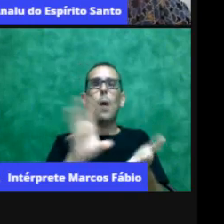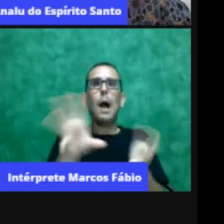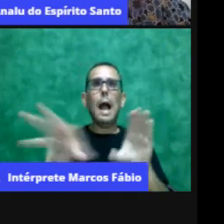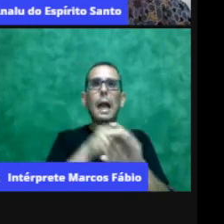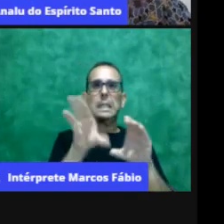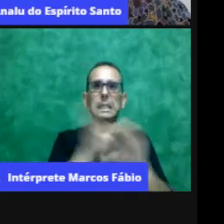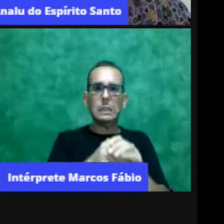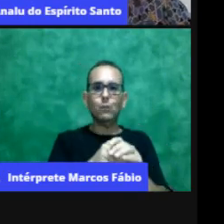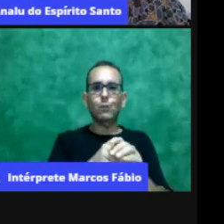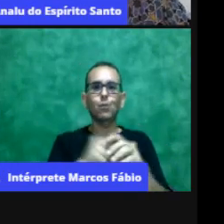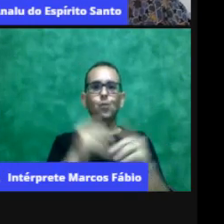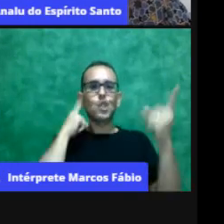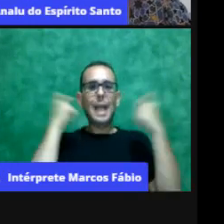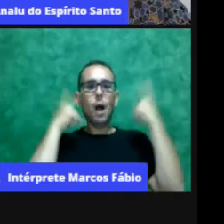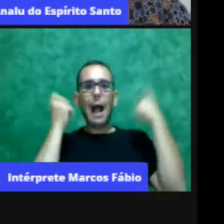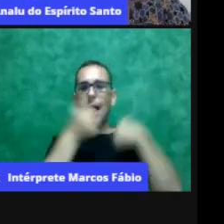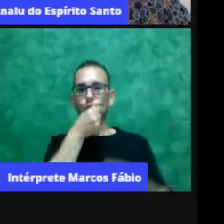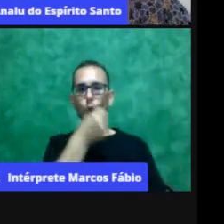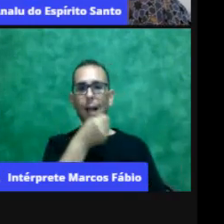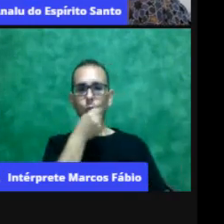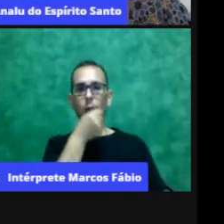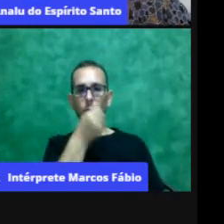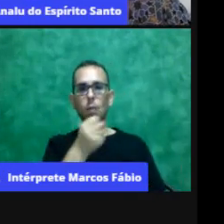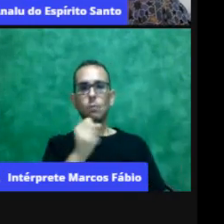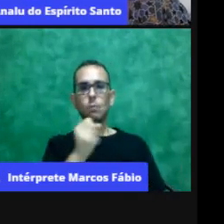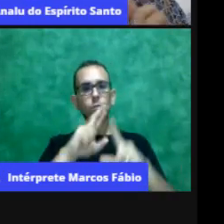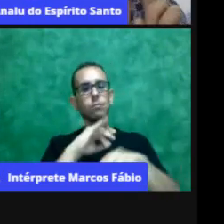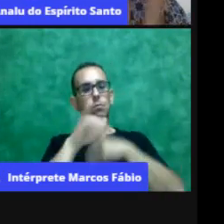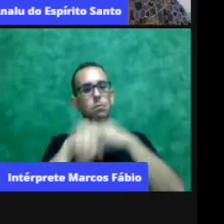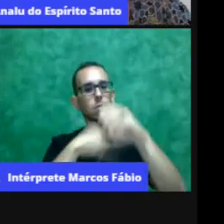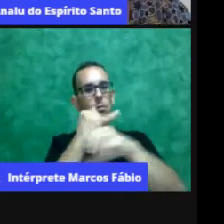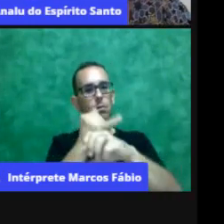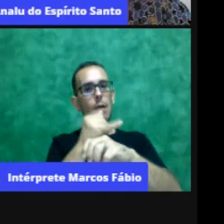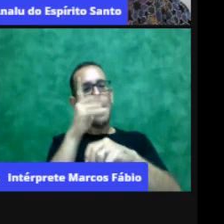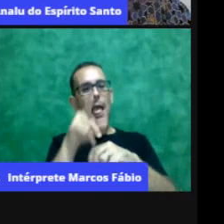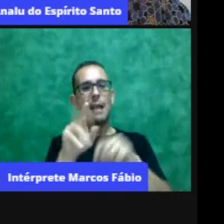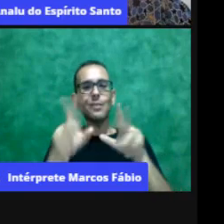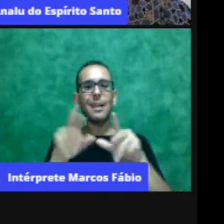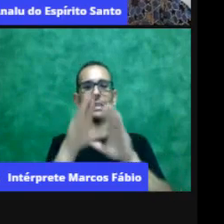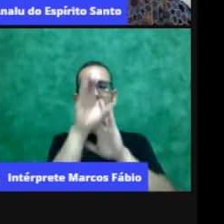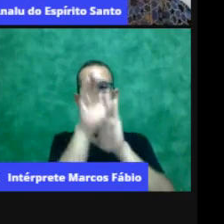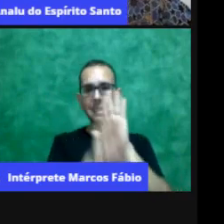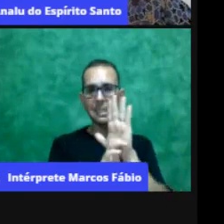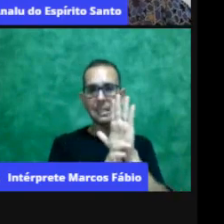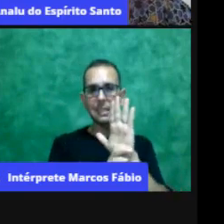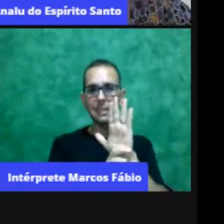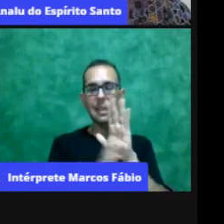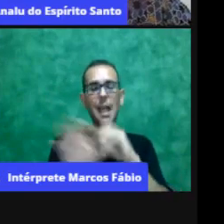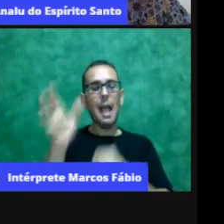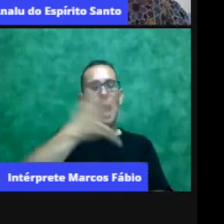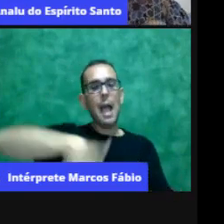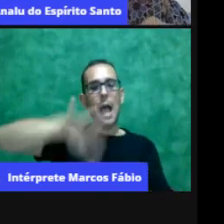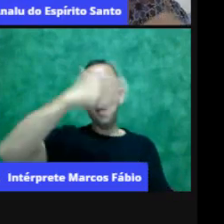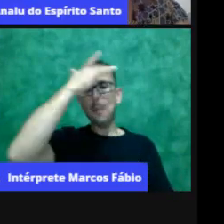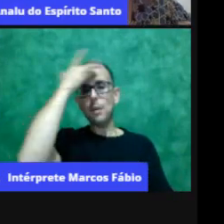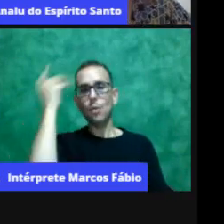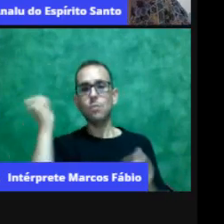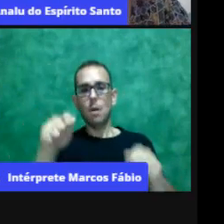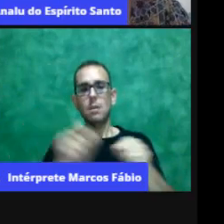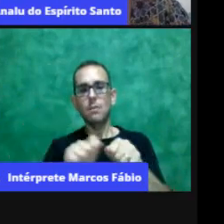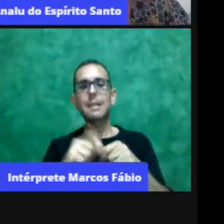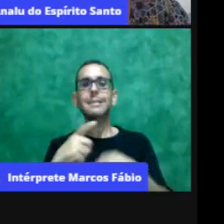transmitido através da internet. A diferença e a vantagem principal é o conteúdo sob demanda. As pessoas constroem, hoje